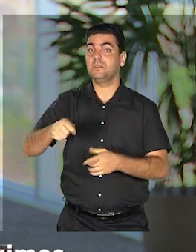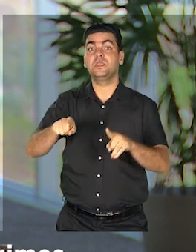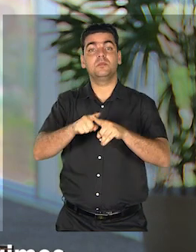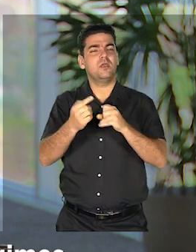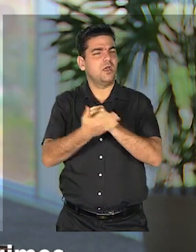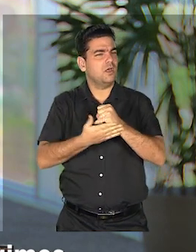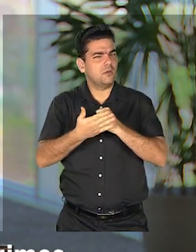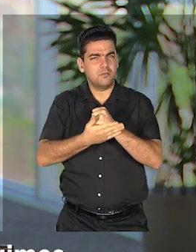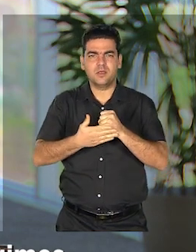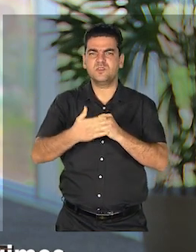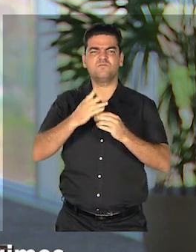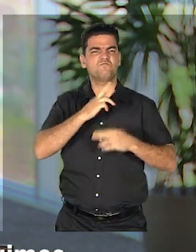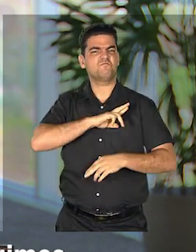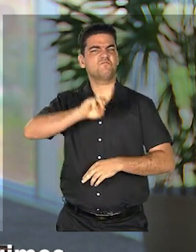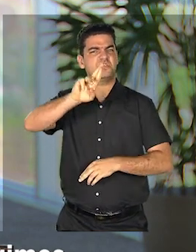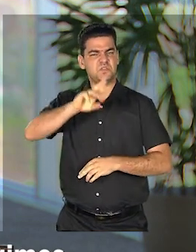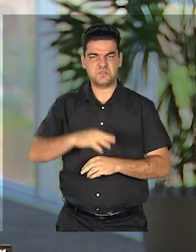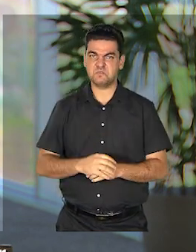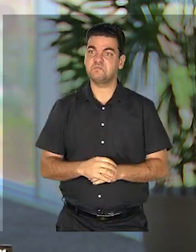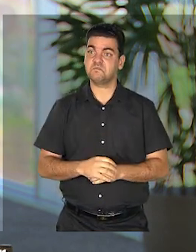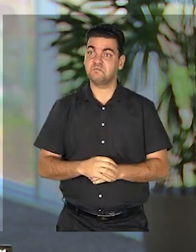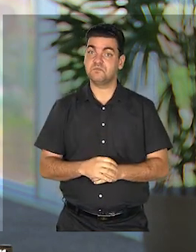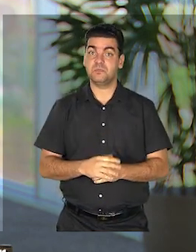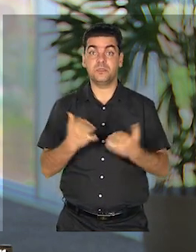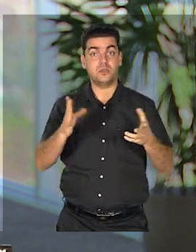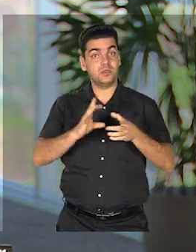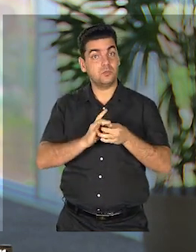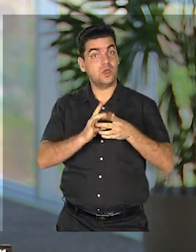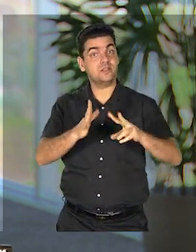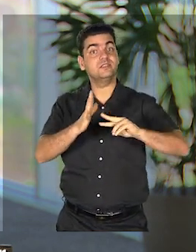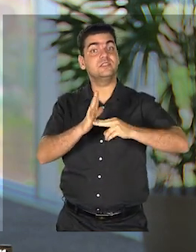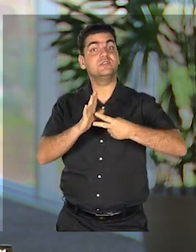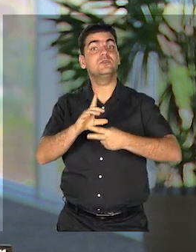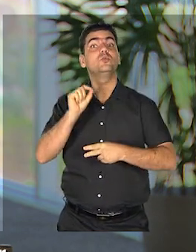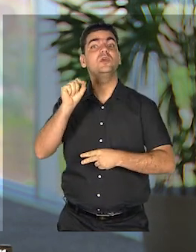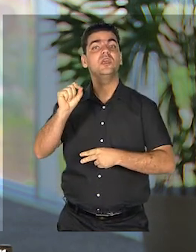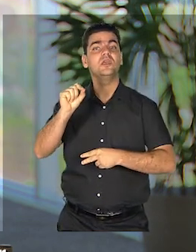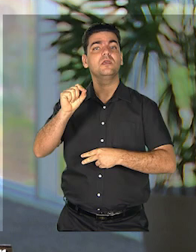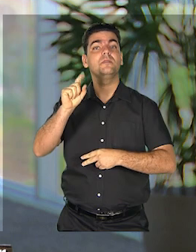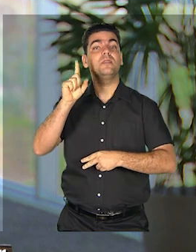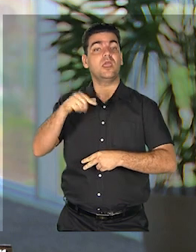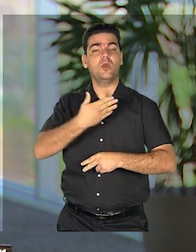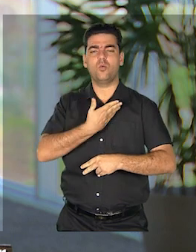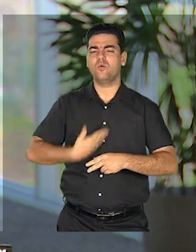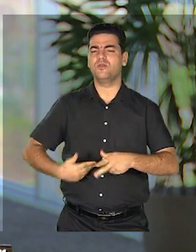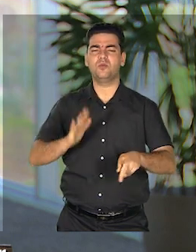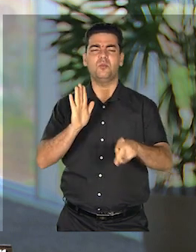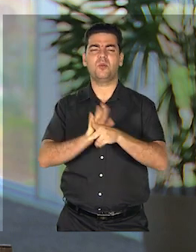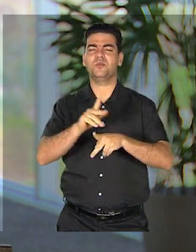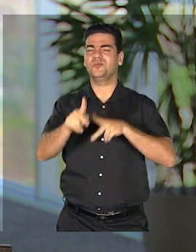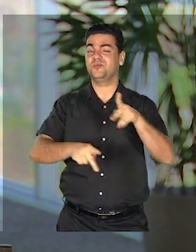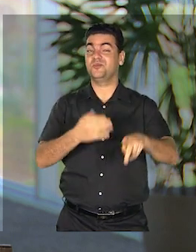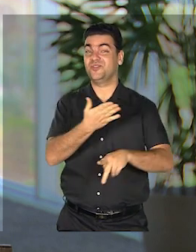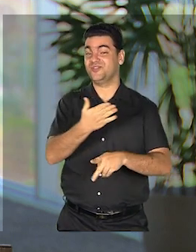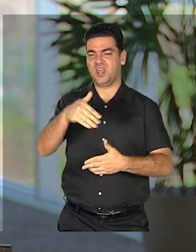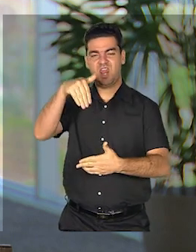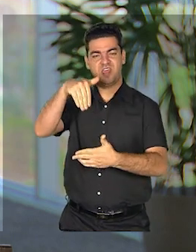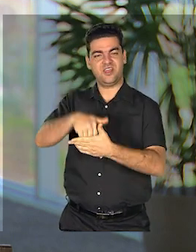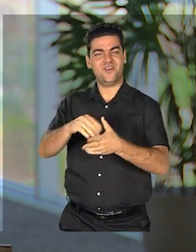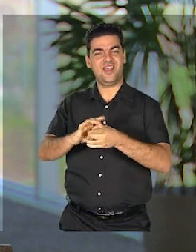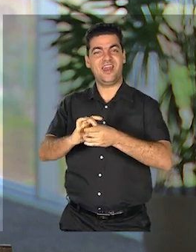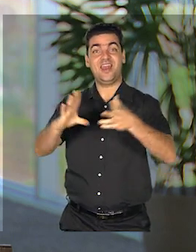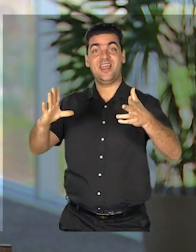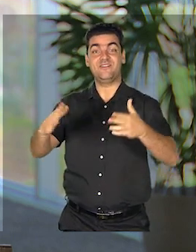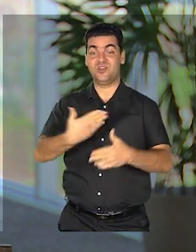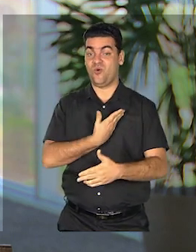e os fundamentalismos religiosos democracia significa soberania Popular que o governo do Povo eleições